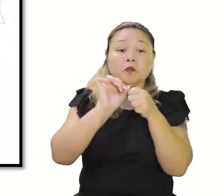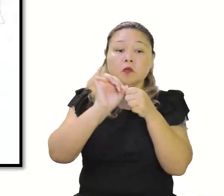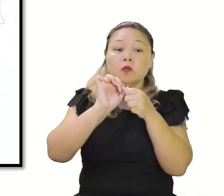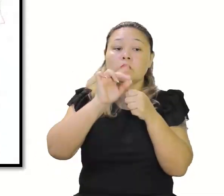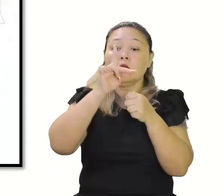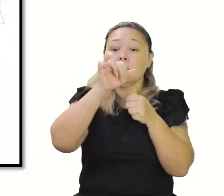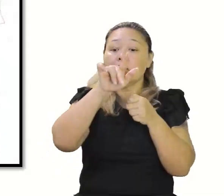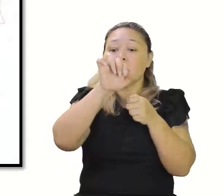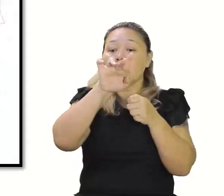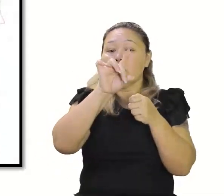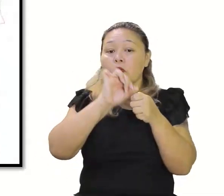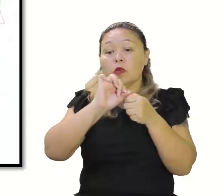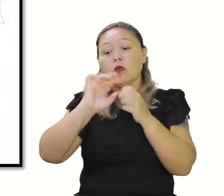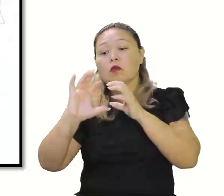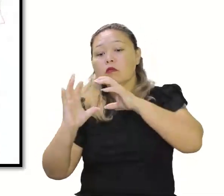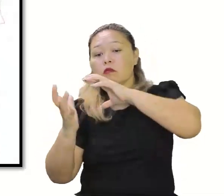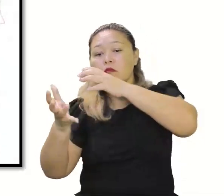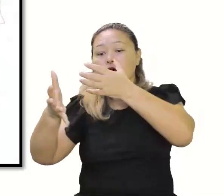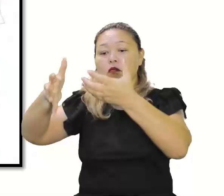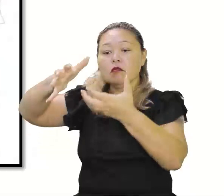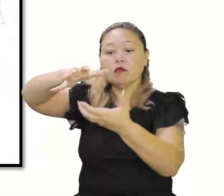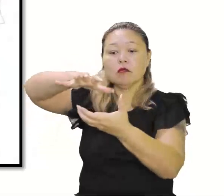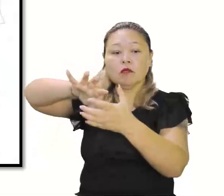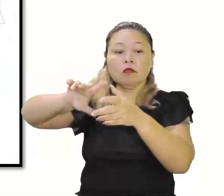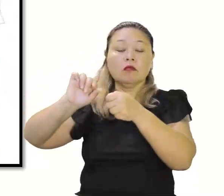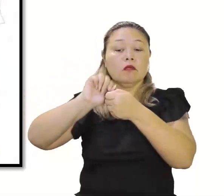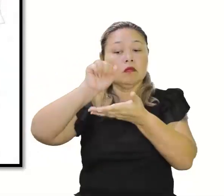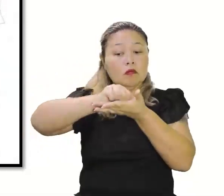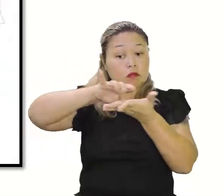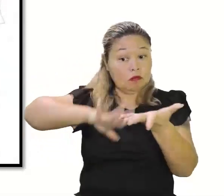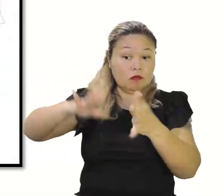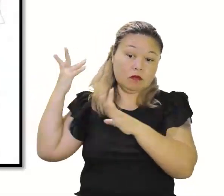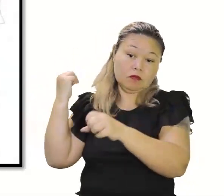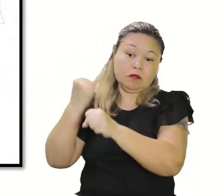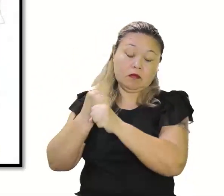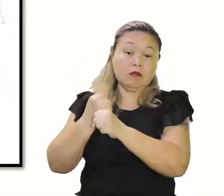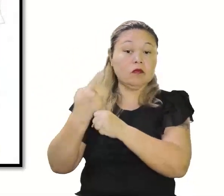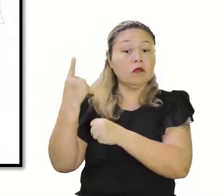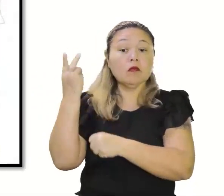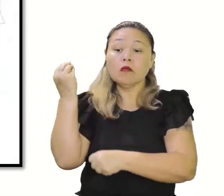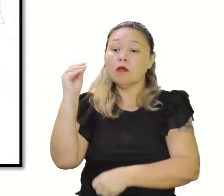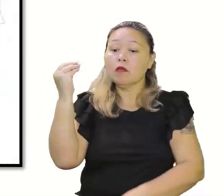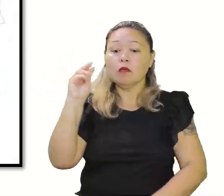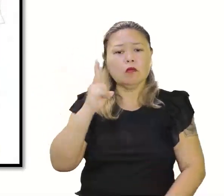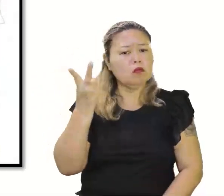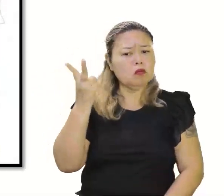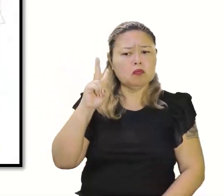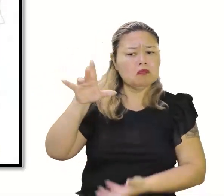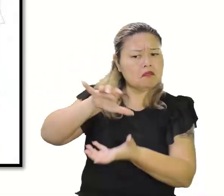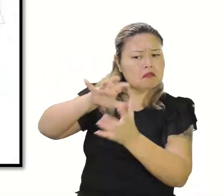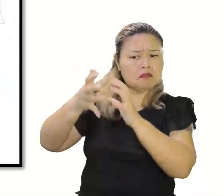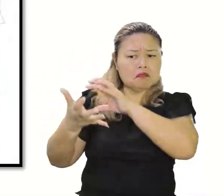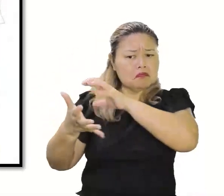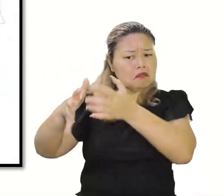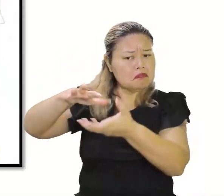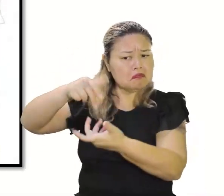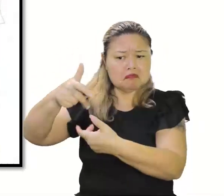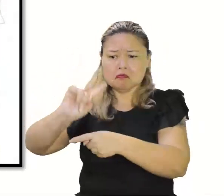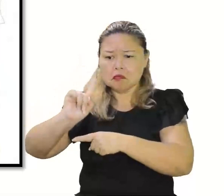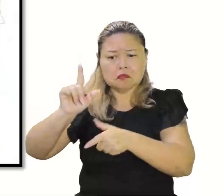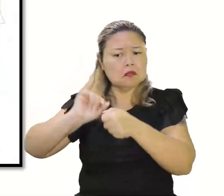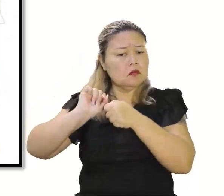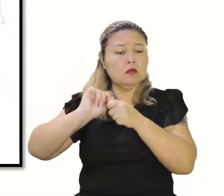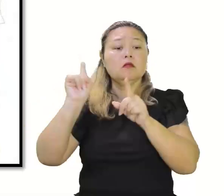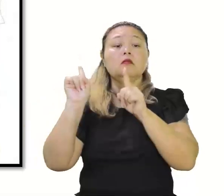dos corpos redondos. Na atividade de revisão, nós não citamos nenhum corpo redondo, mas vamos falar rapidinho